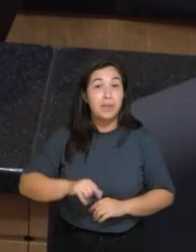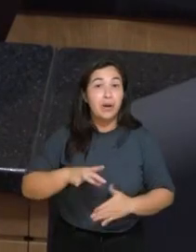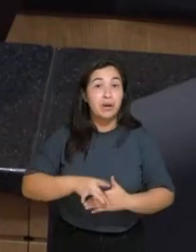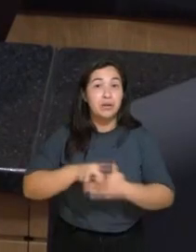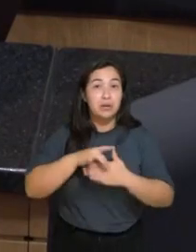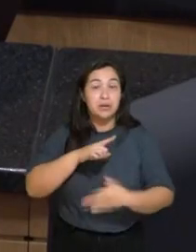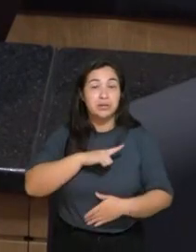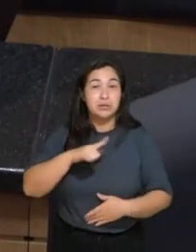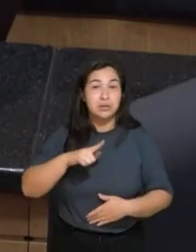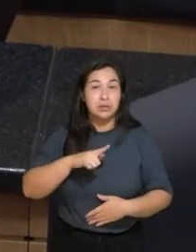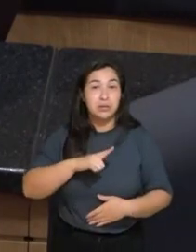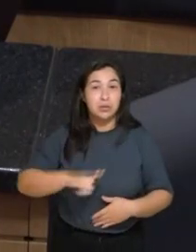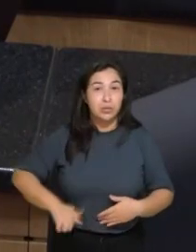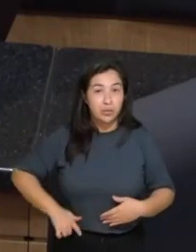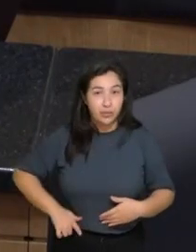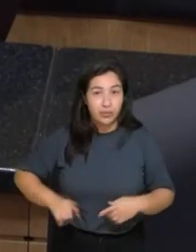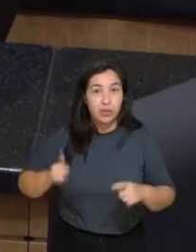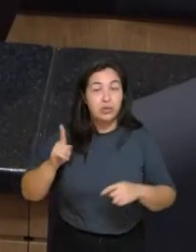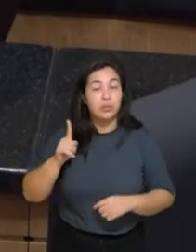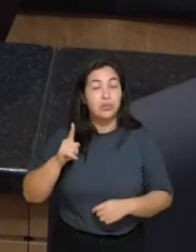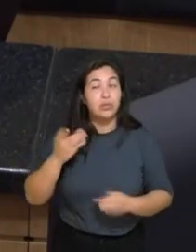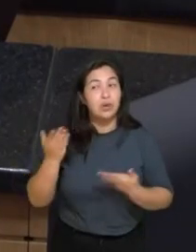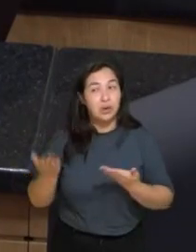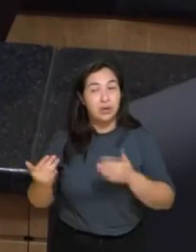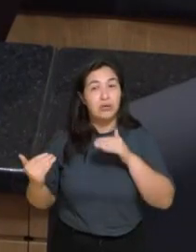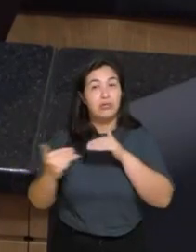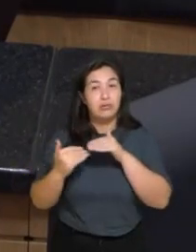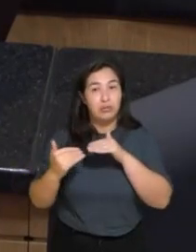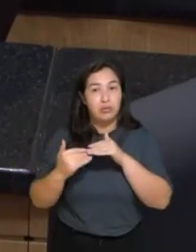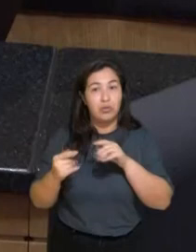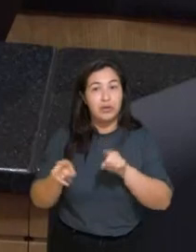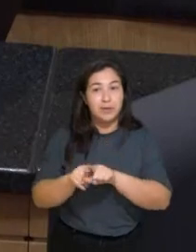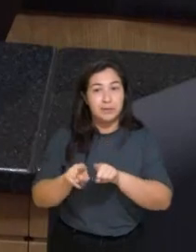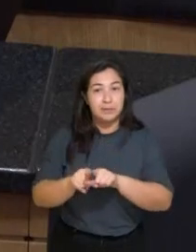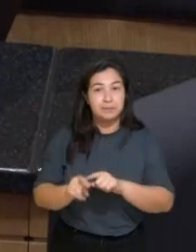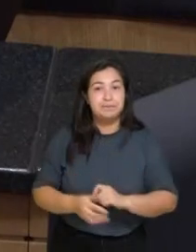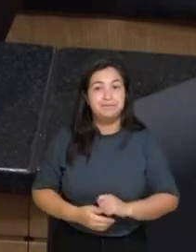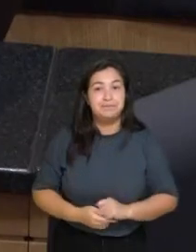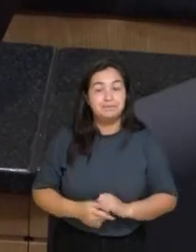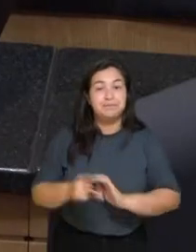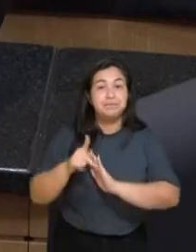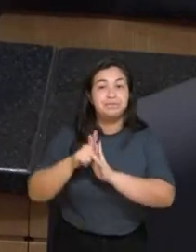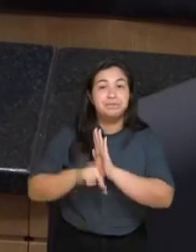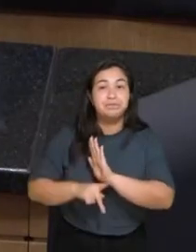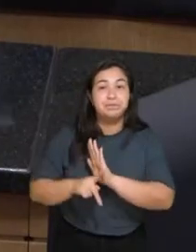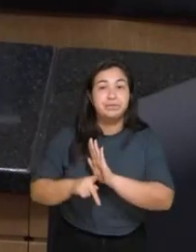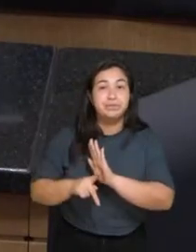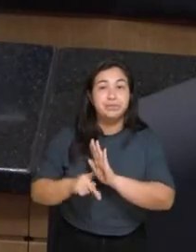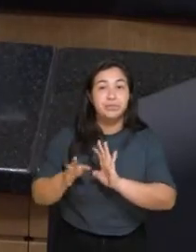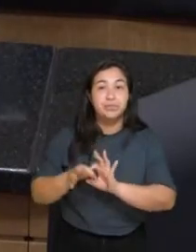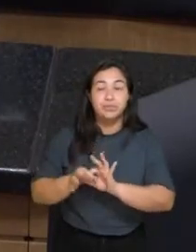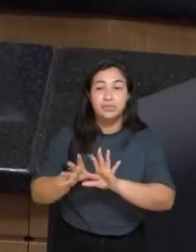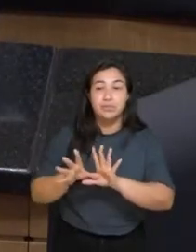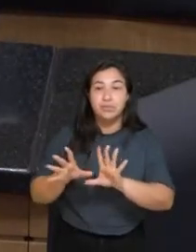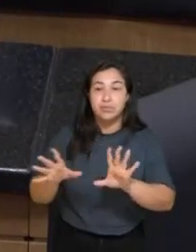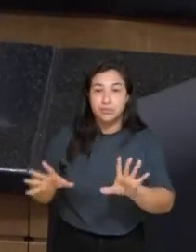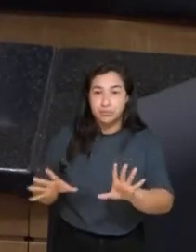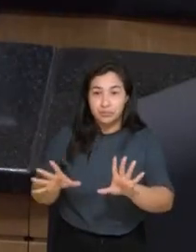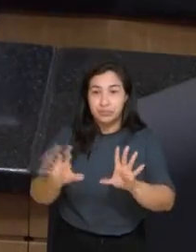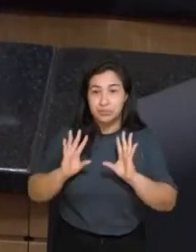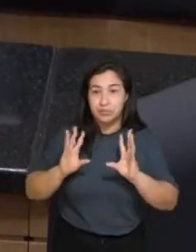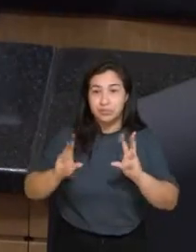aqui dessa casa, também manifestou a sua opinião. E é um projeto que vai liberar todos